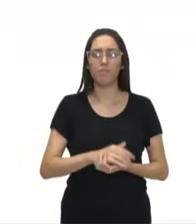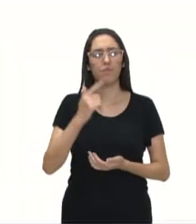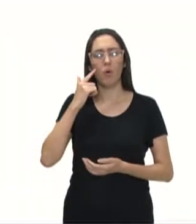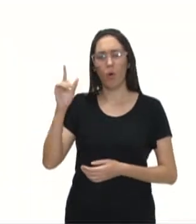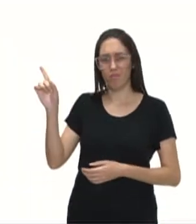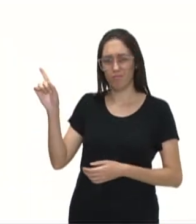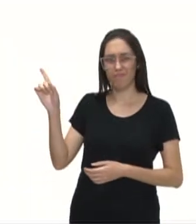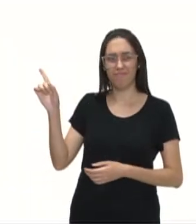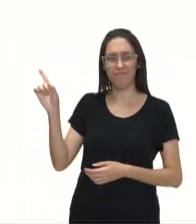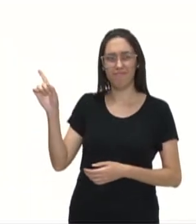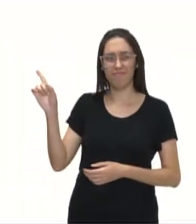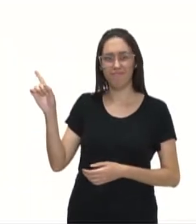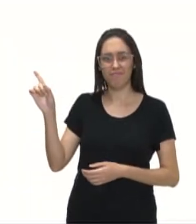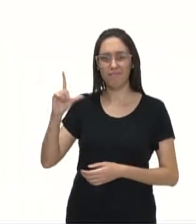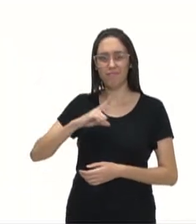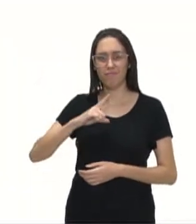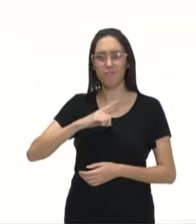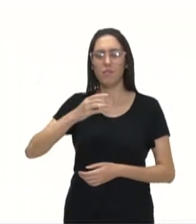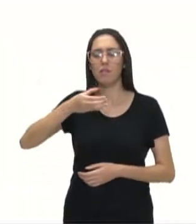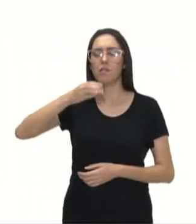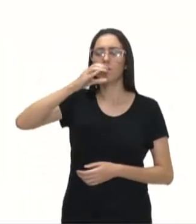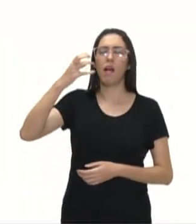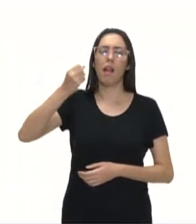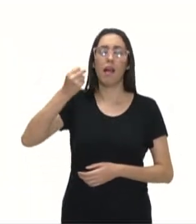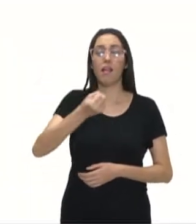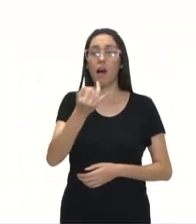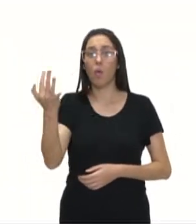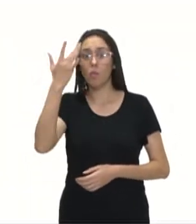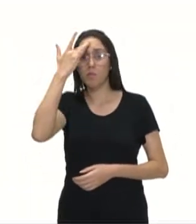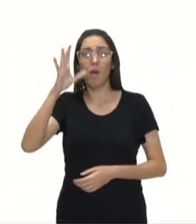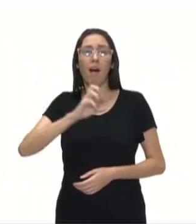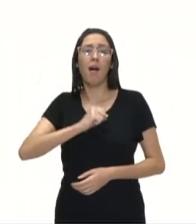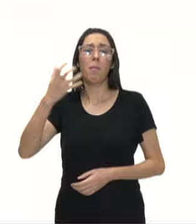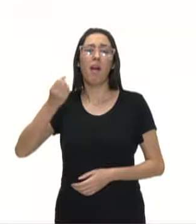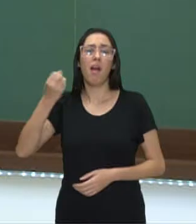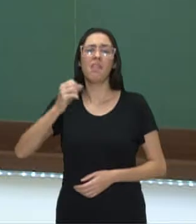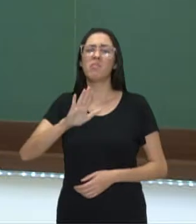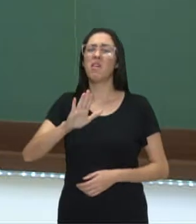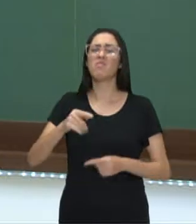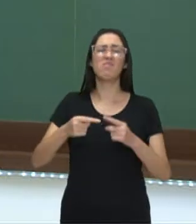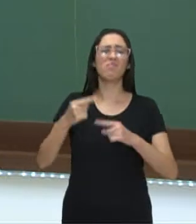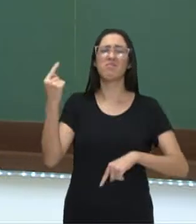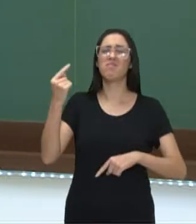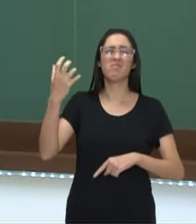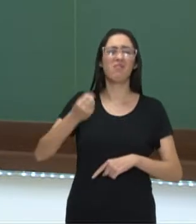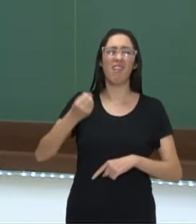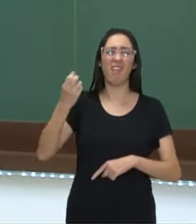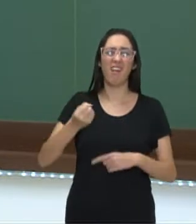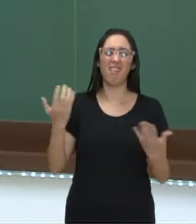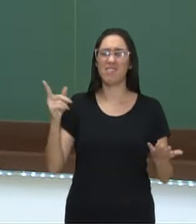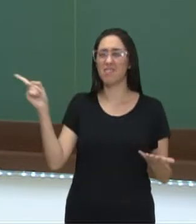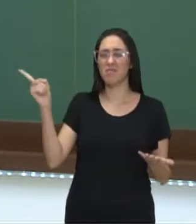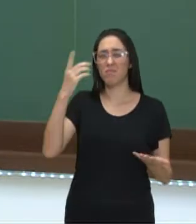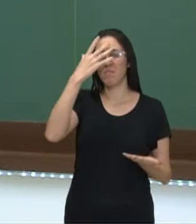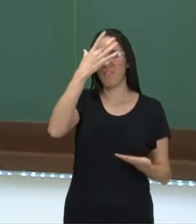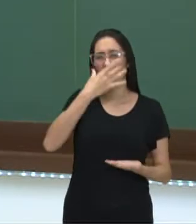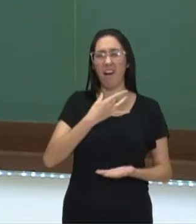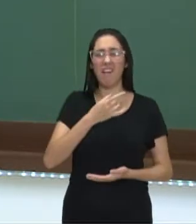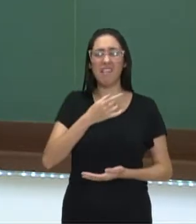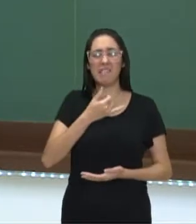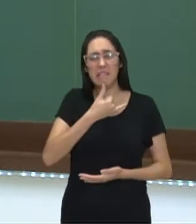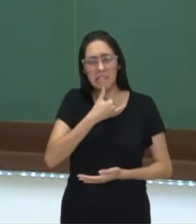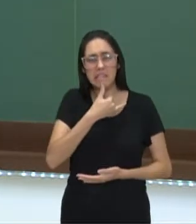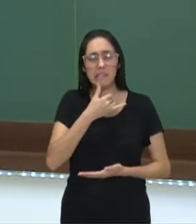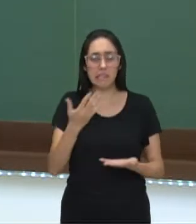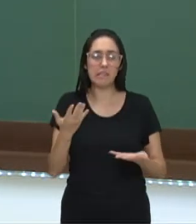carinha pro leite lá, né? Tem gente que ama leite e tem intolerância. Que dozinho, né? Então, temos que ter um cuidado aí com